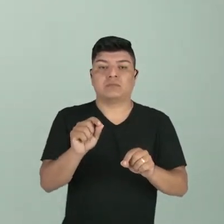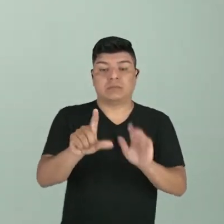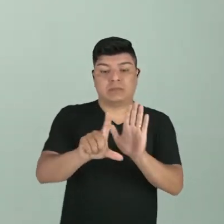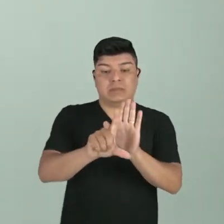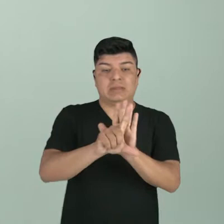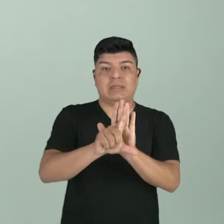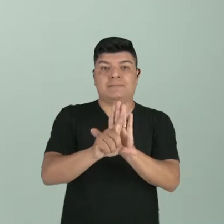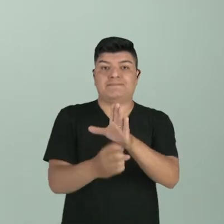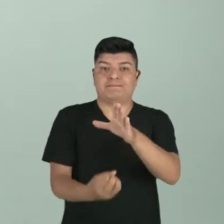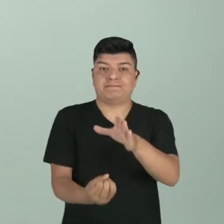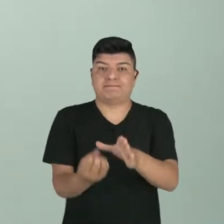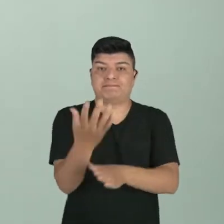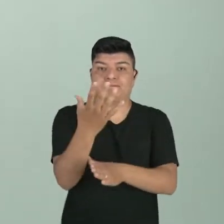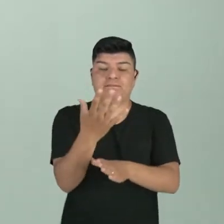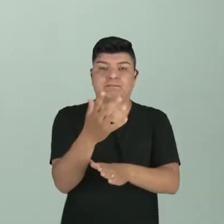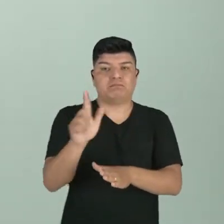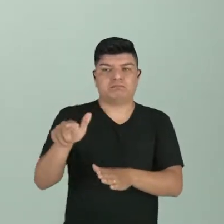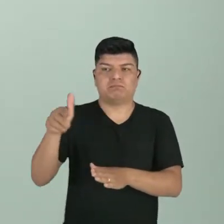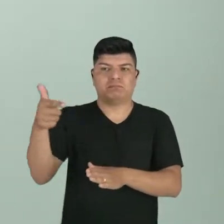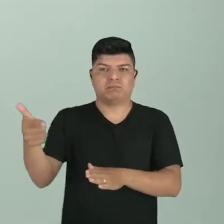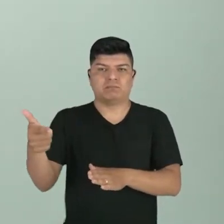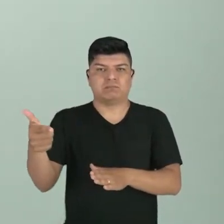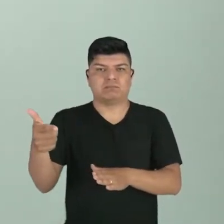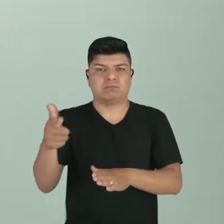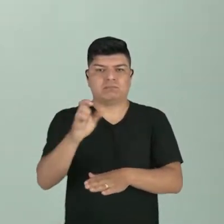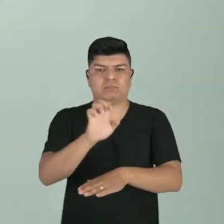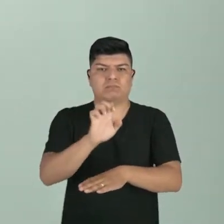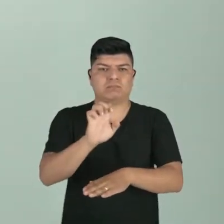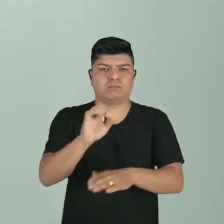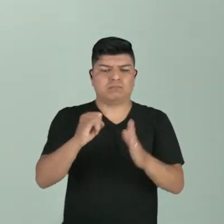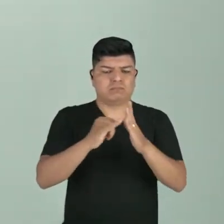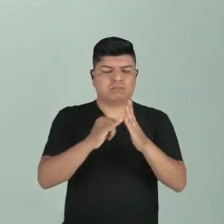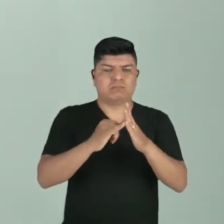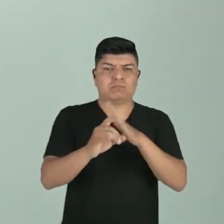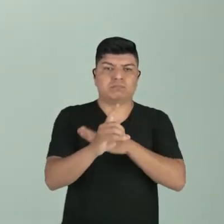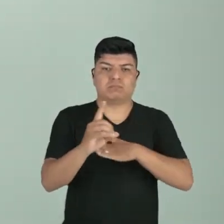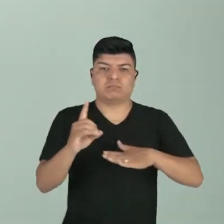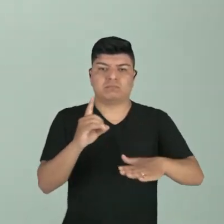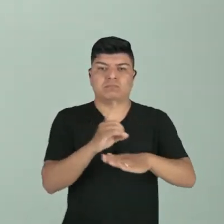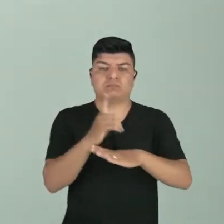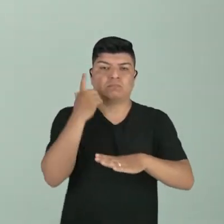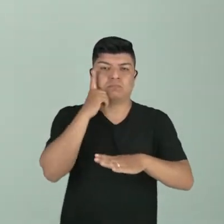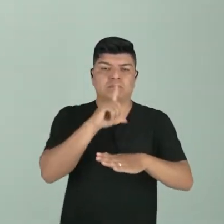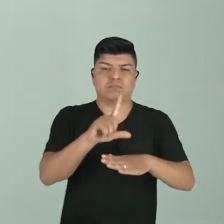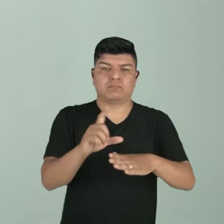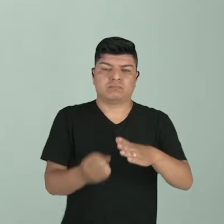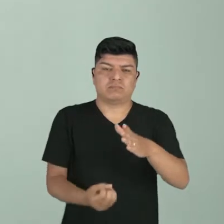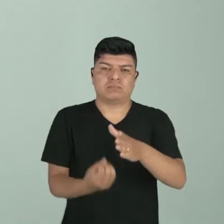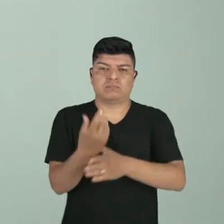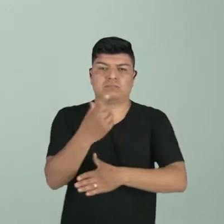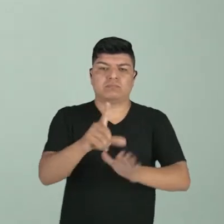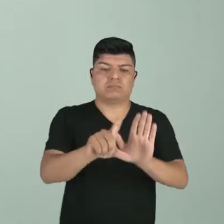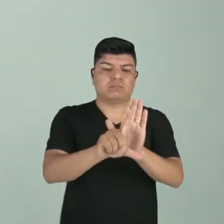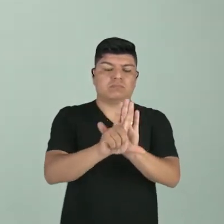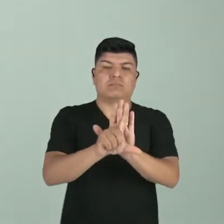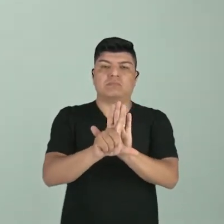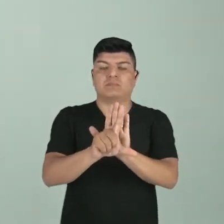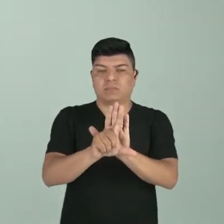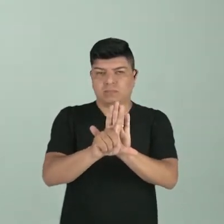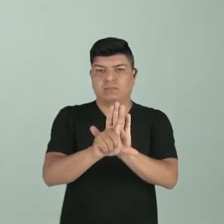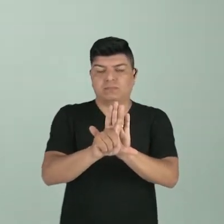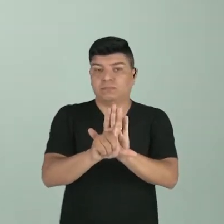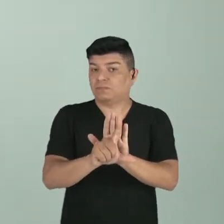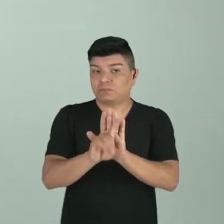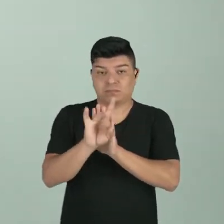leis. Nenhuma outra instituição social consegue emanar uma lei. No